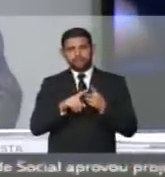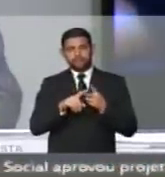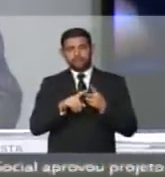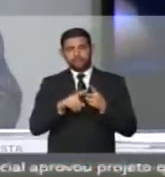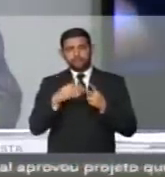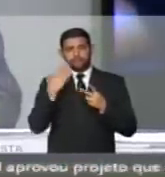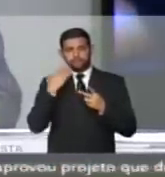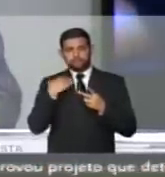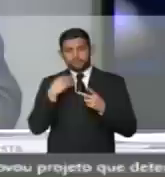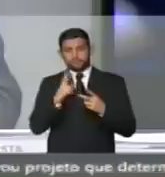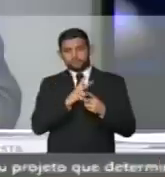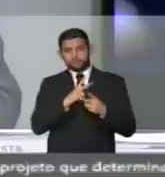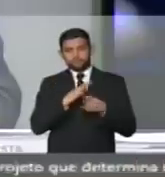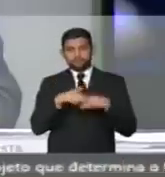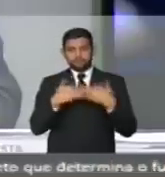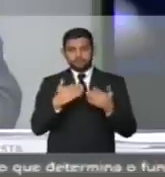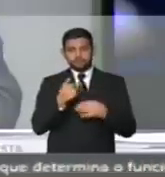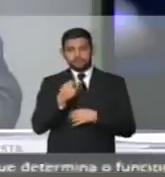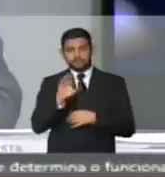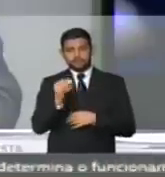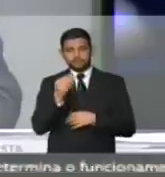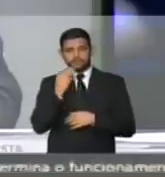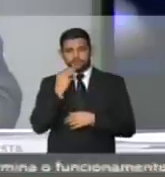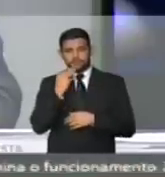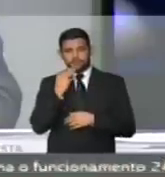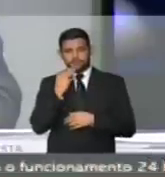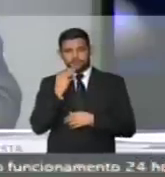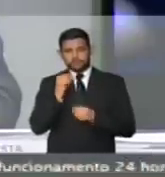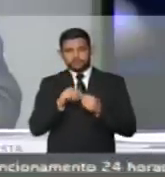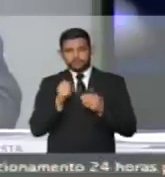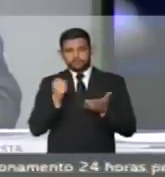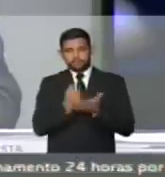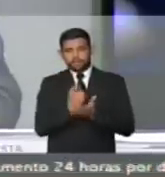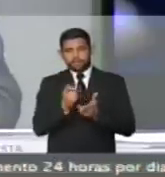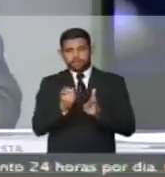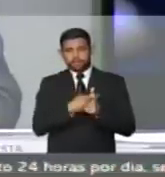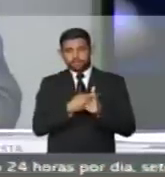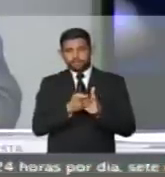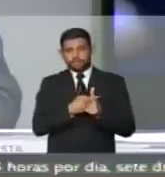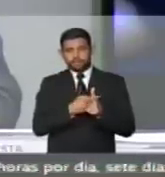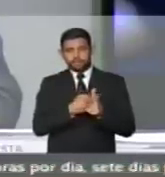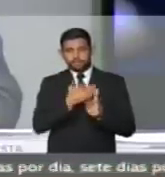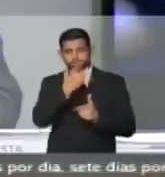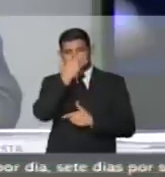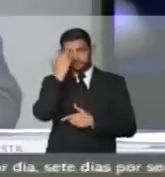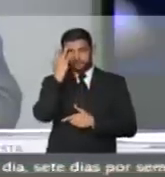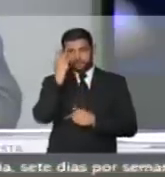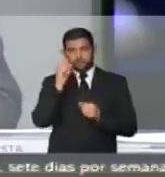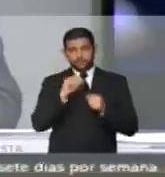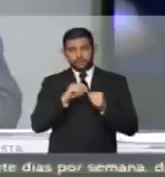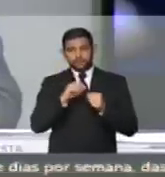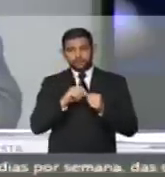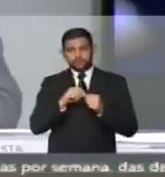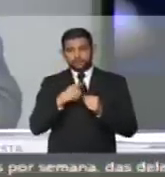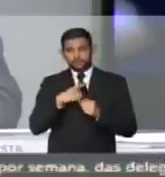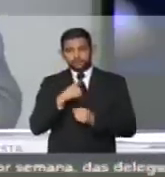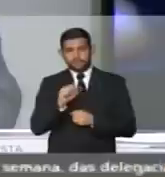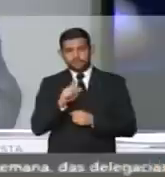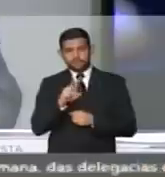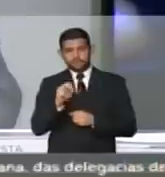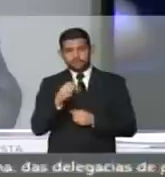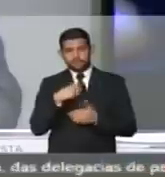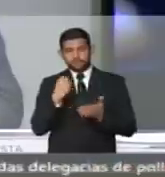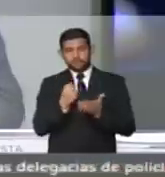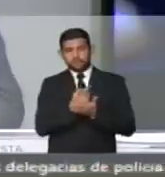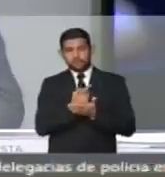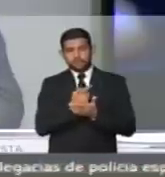Então, 70 bilhões foram saneadas, e as pessoas ficaram com meus ativos para pagar